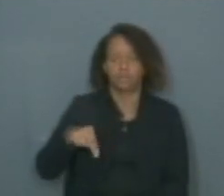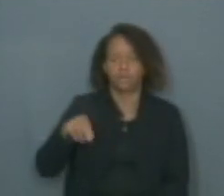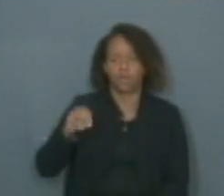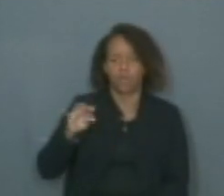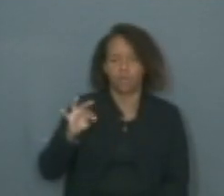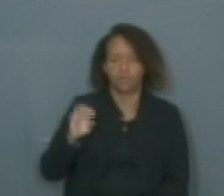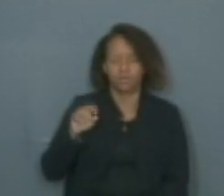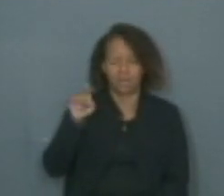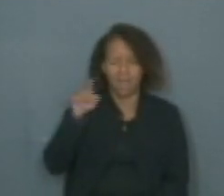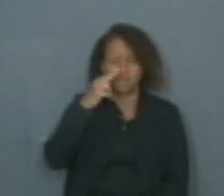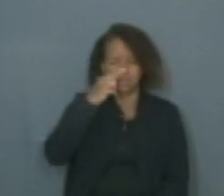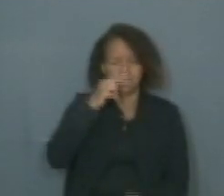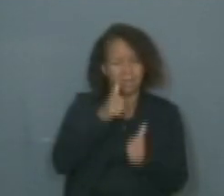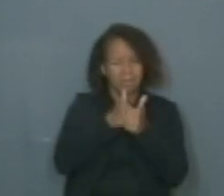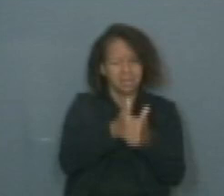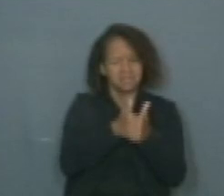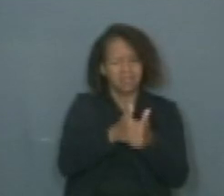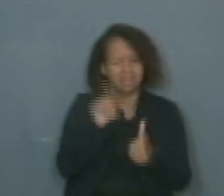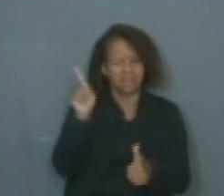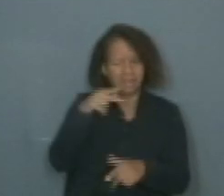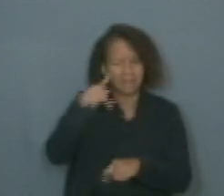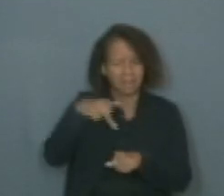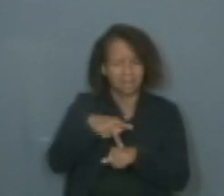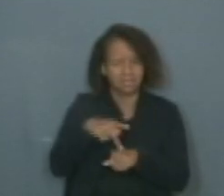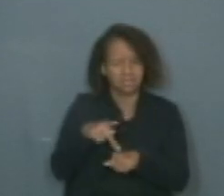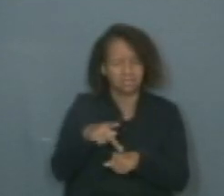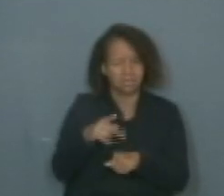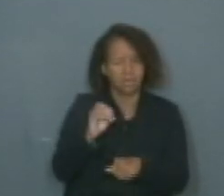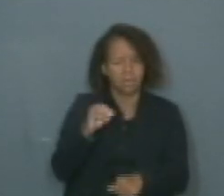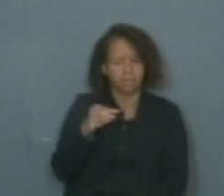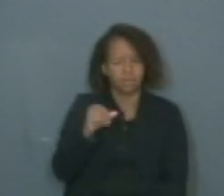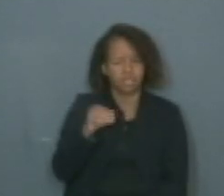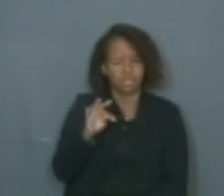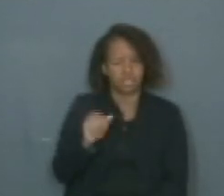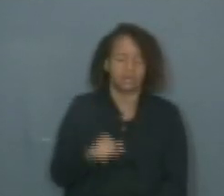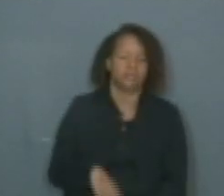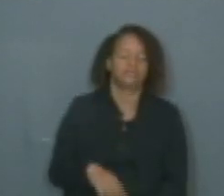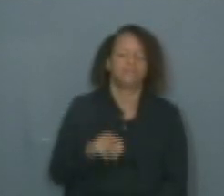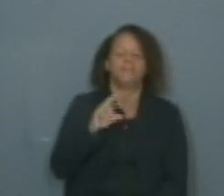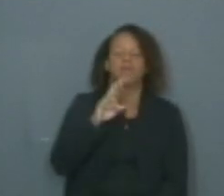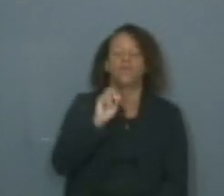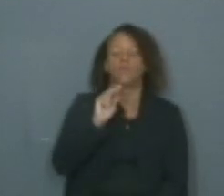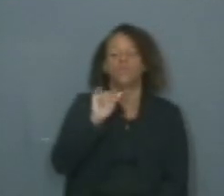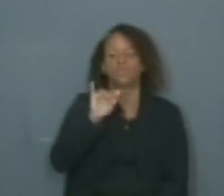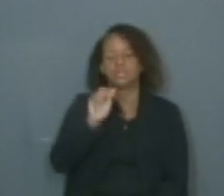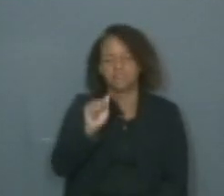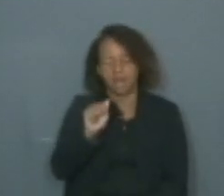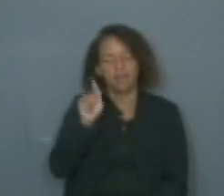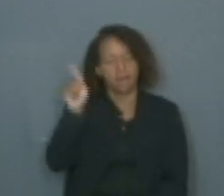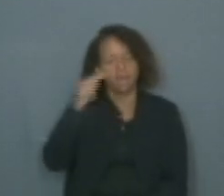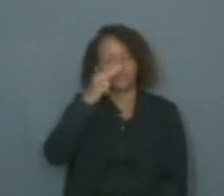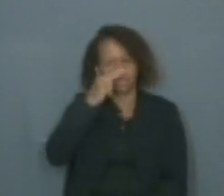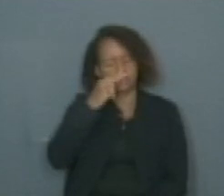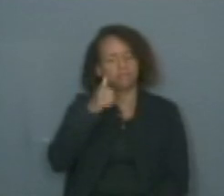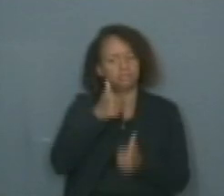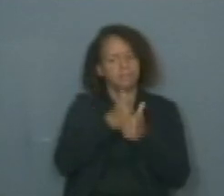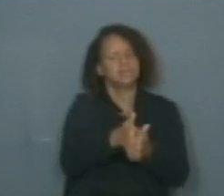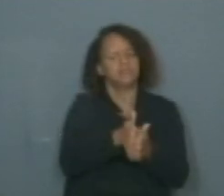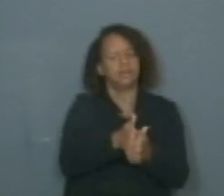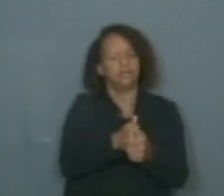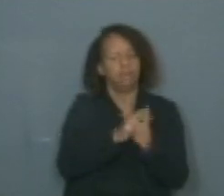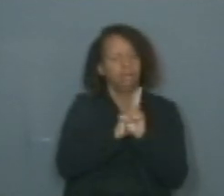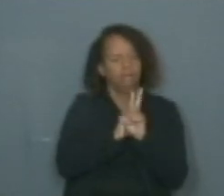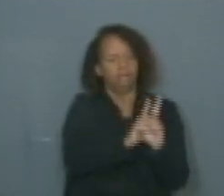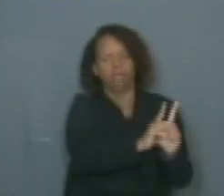Os cristãos são perseguidos na Coreia do Norte, um país comunista. Rússia, os cristãos são perseguidos na Rússia,